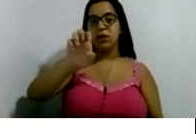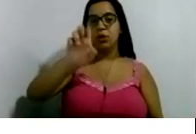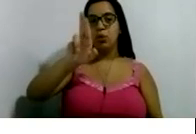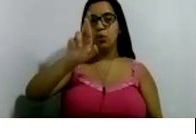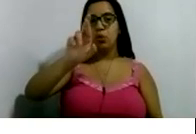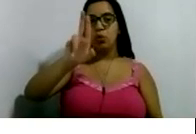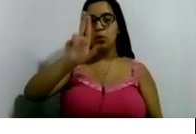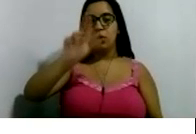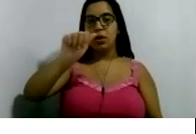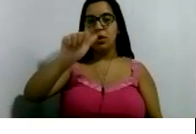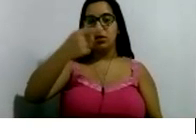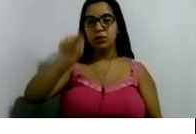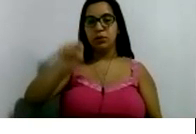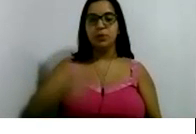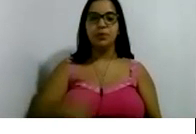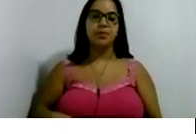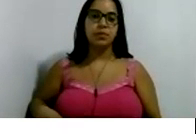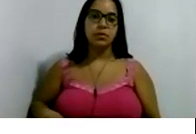neurulação.